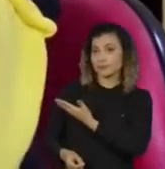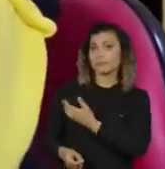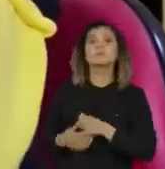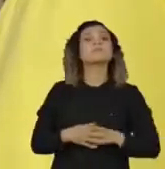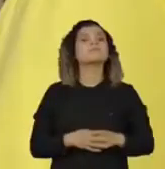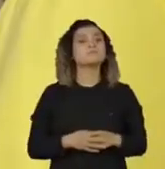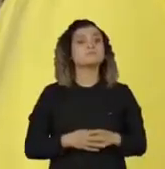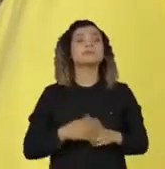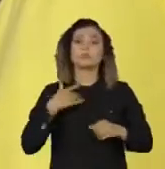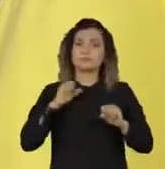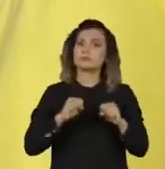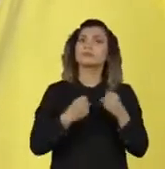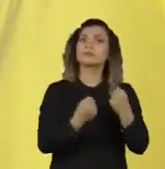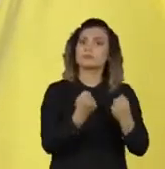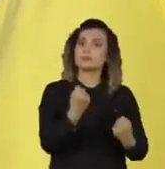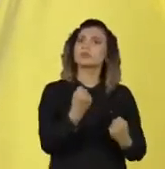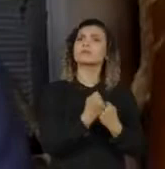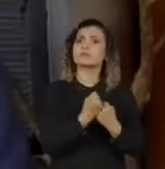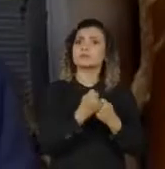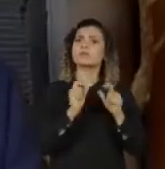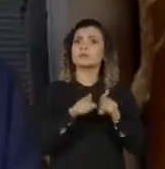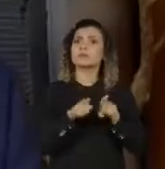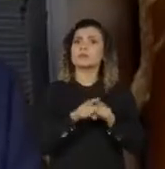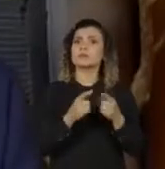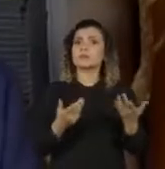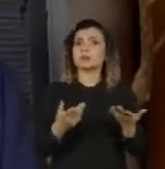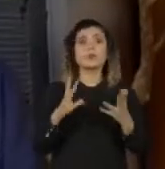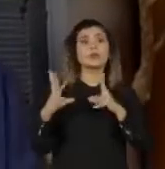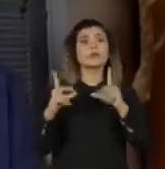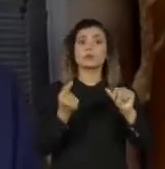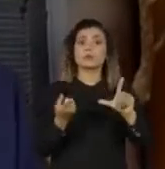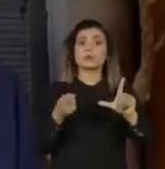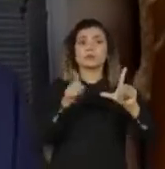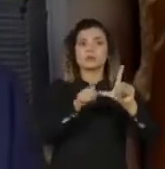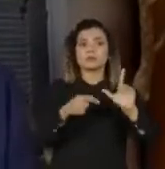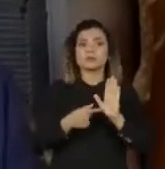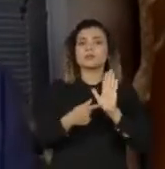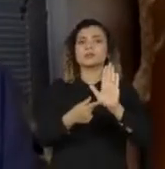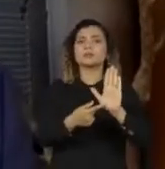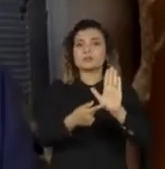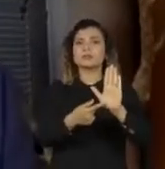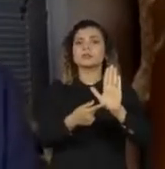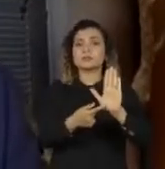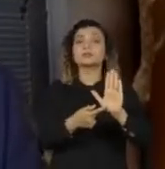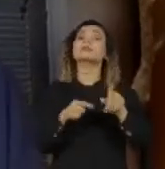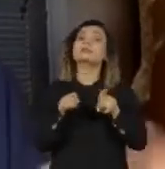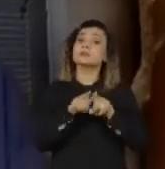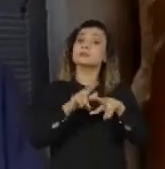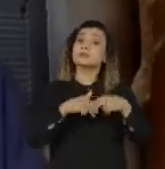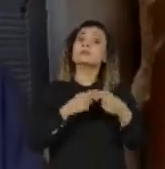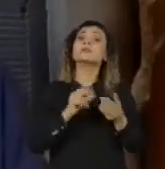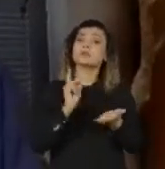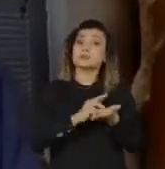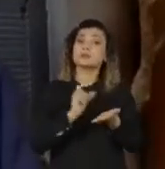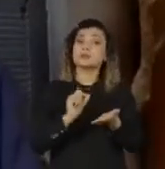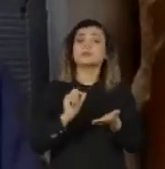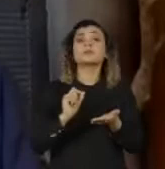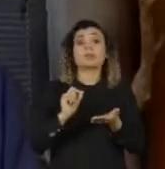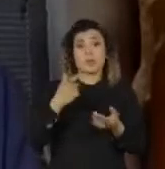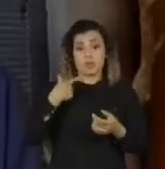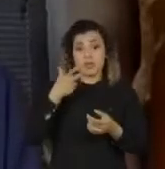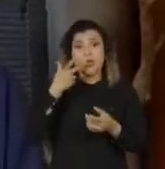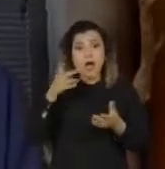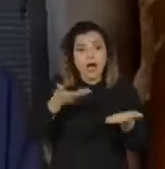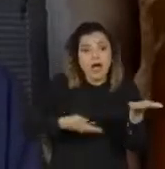a profissionalização do setor. Todos os meus influenciadores vivem, né, do que nós geramos para eles